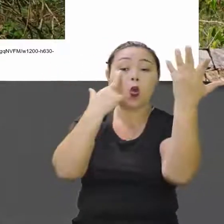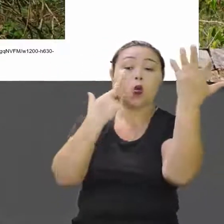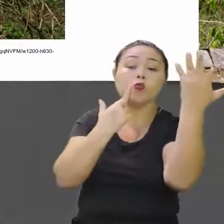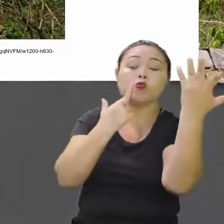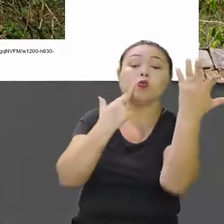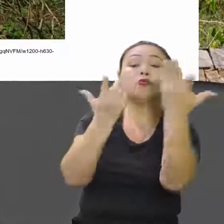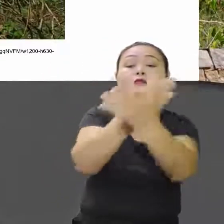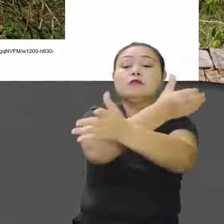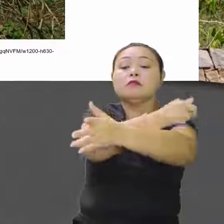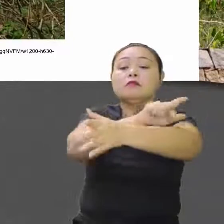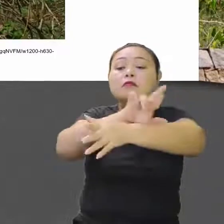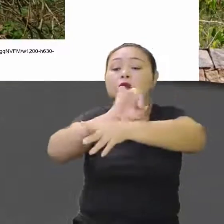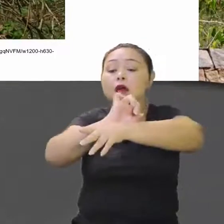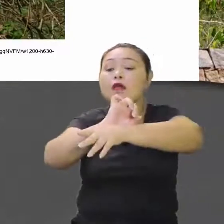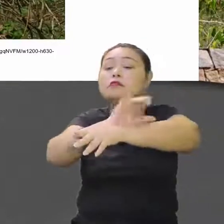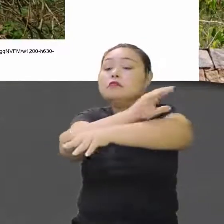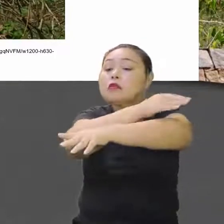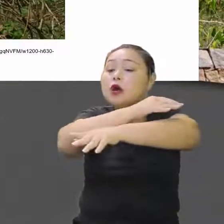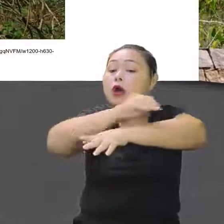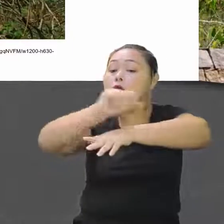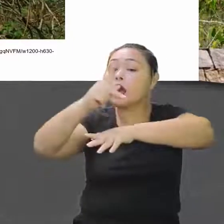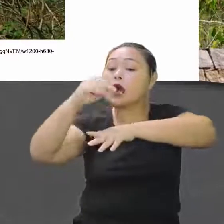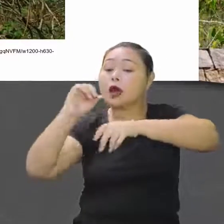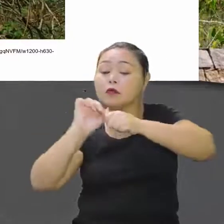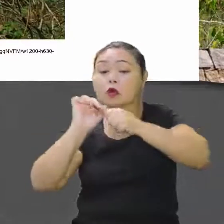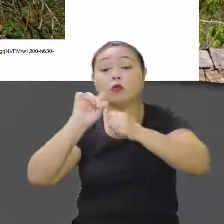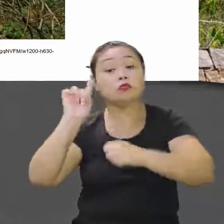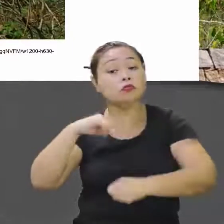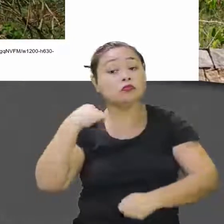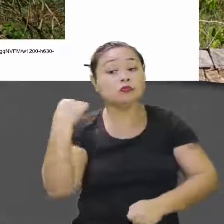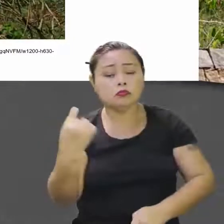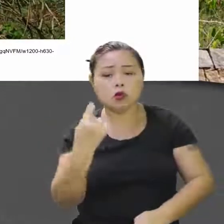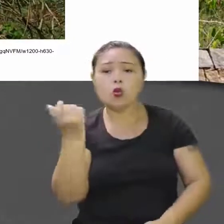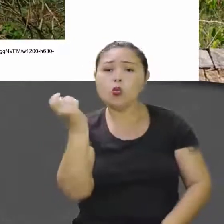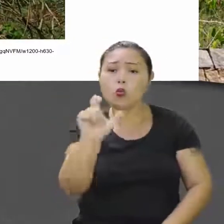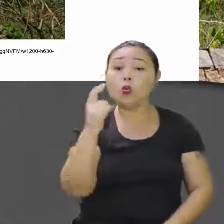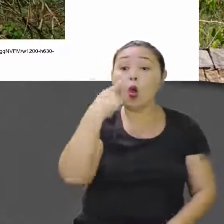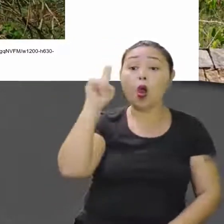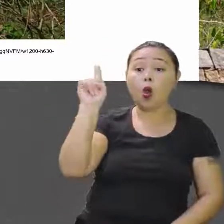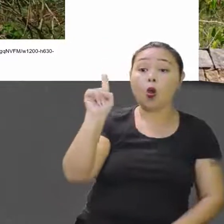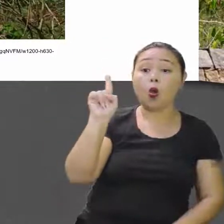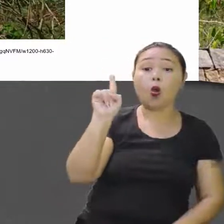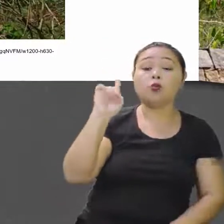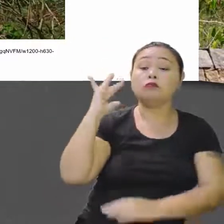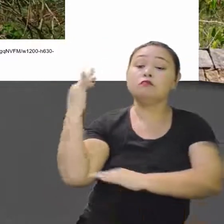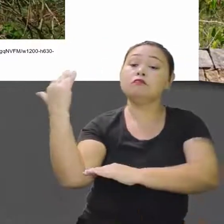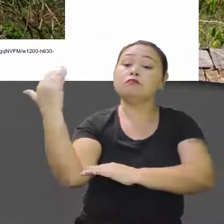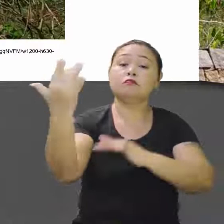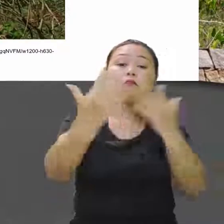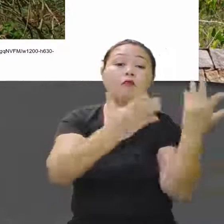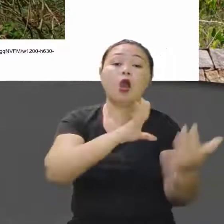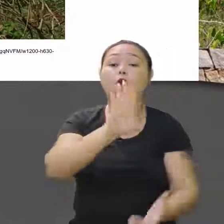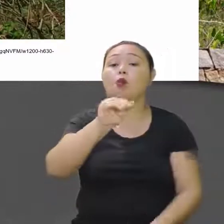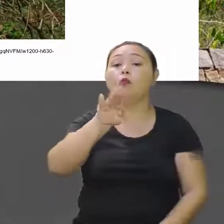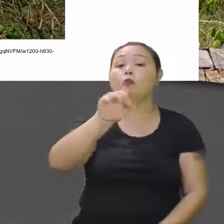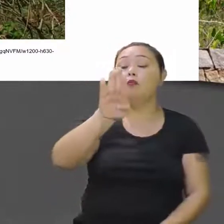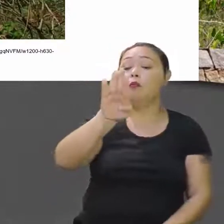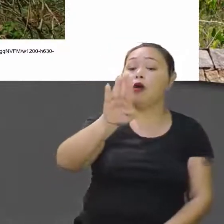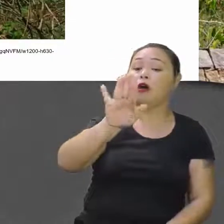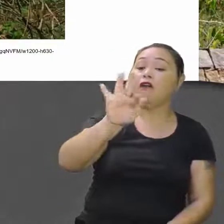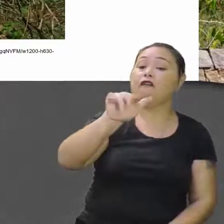formações de cerrado e formações de campos. Essa nossa vegetação recebe até esse nome aí, como você pode ver, floresta ombrófila.